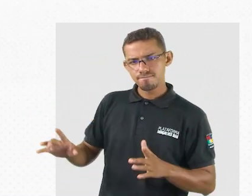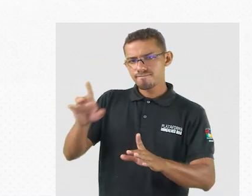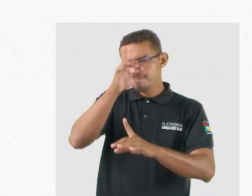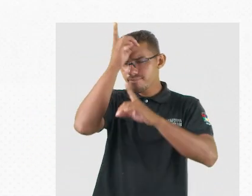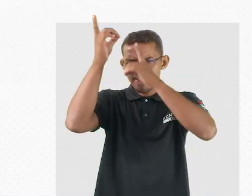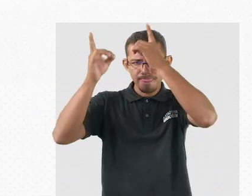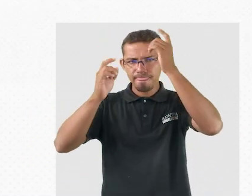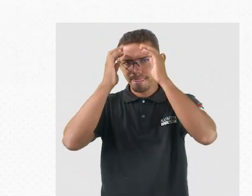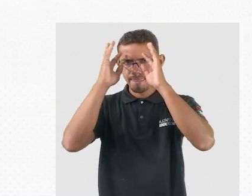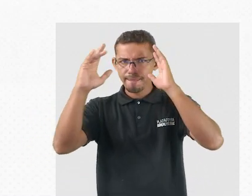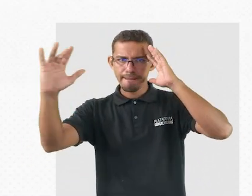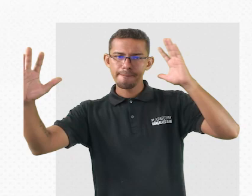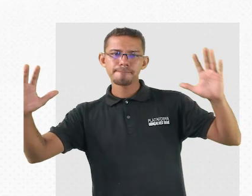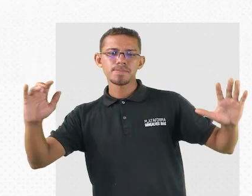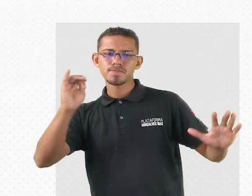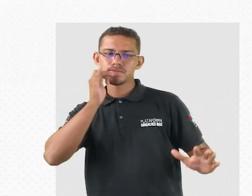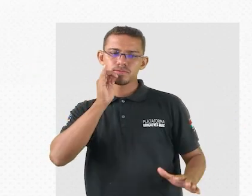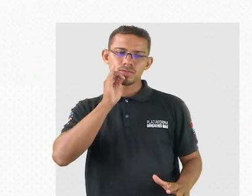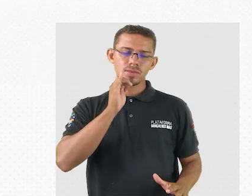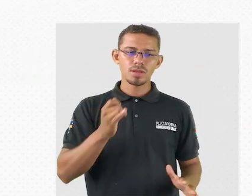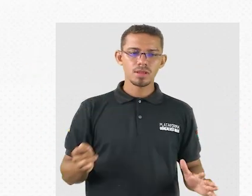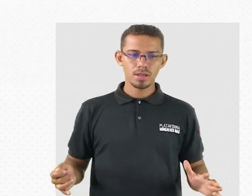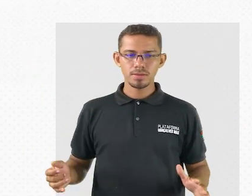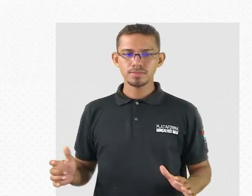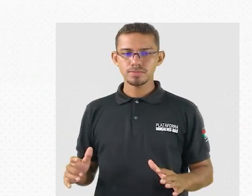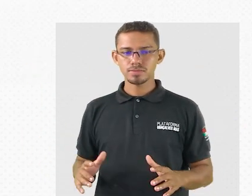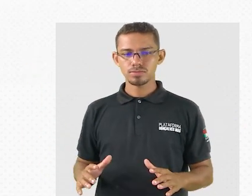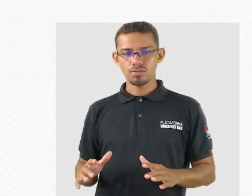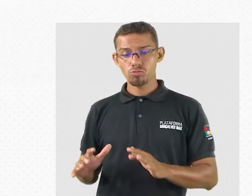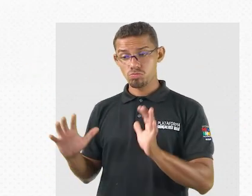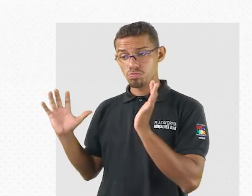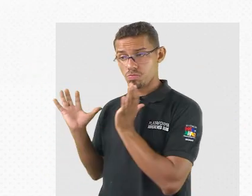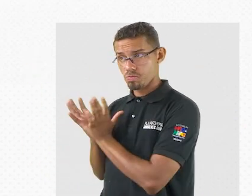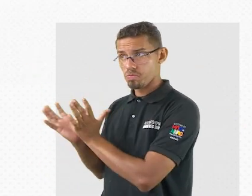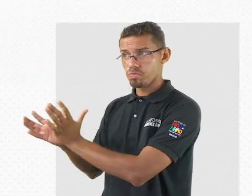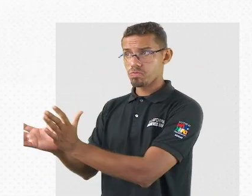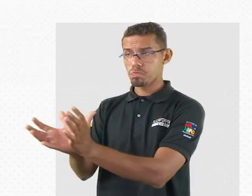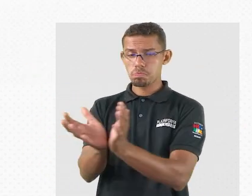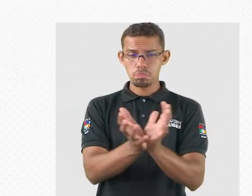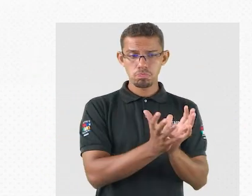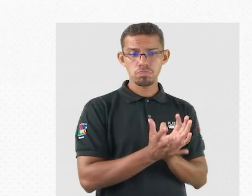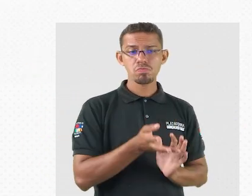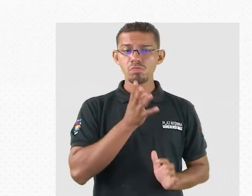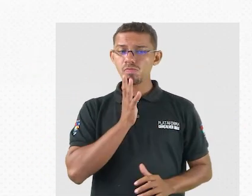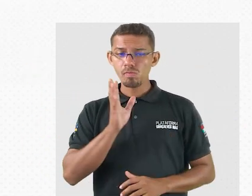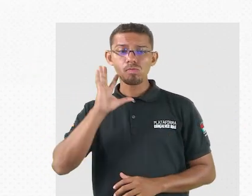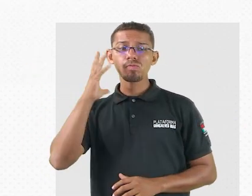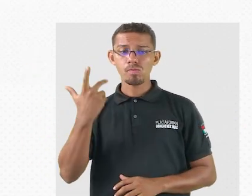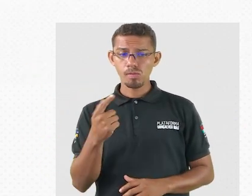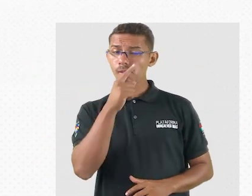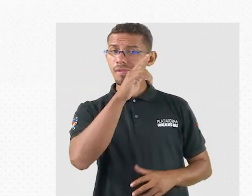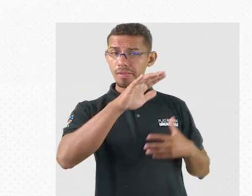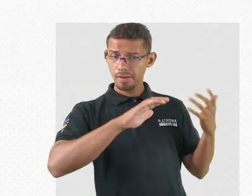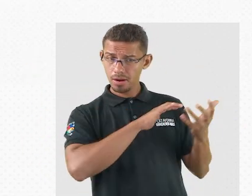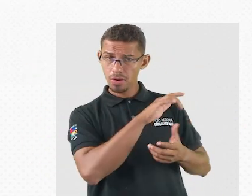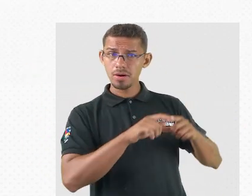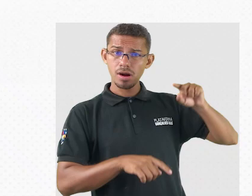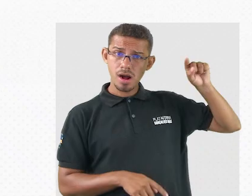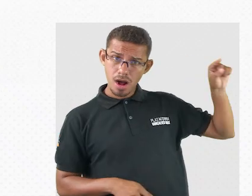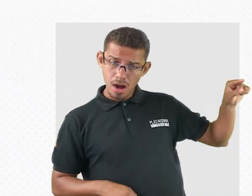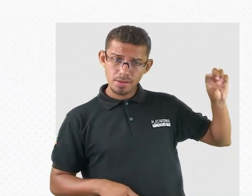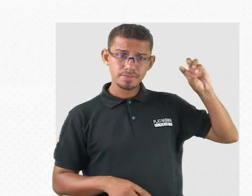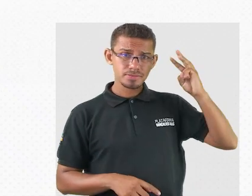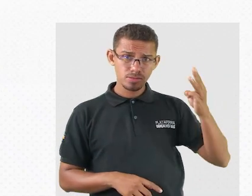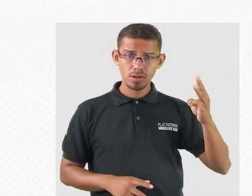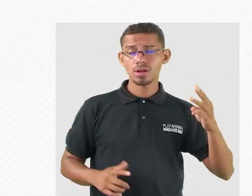ideia, assim, a parte, né, de saber que acontece uma revolta, né, e de